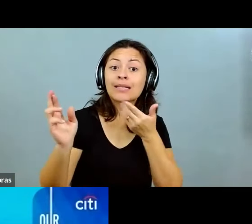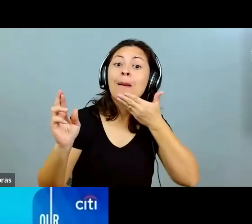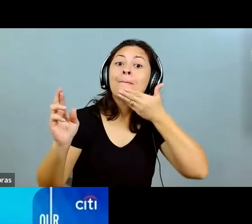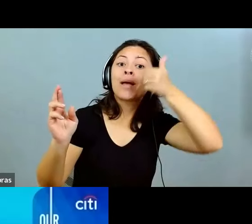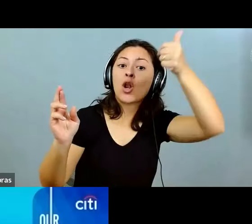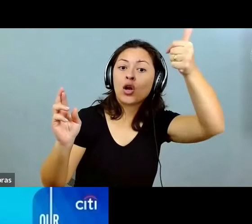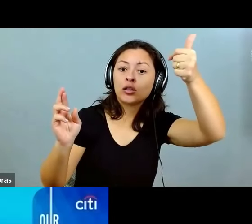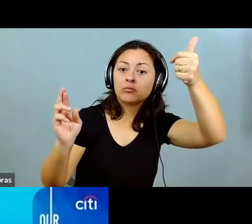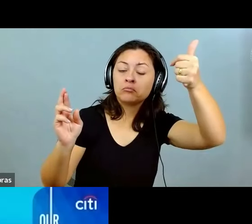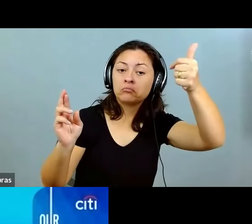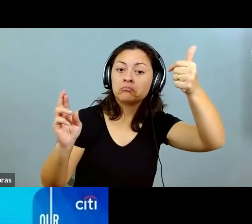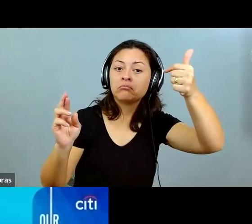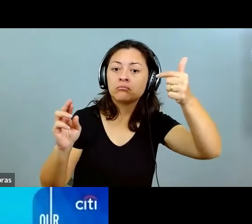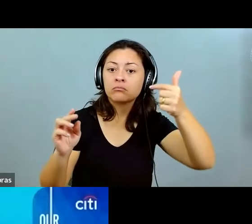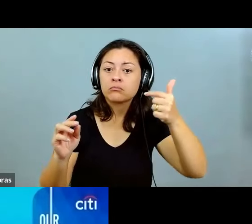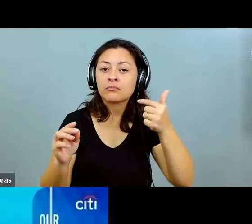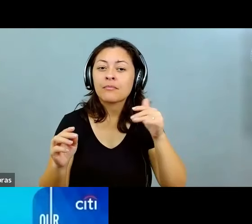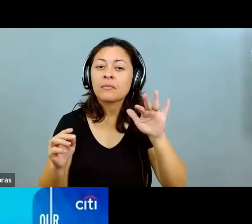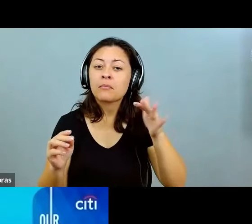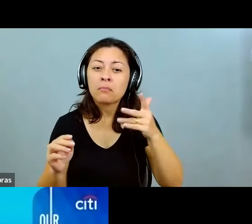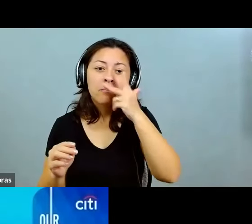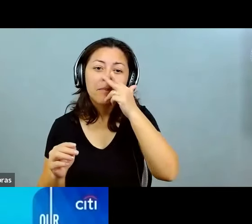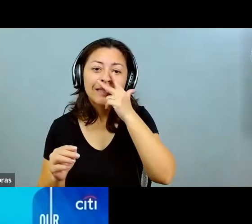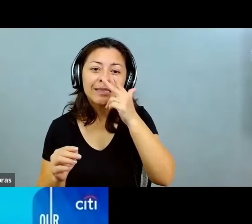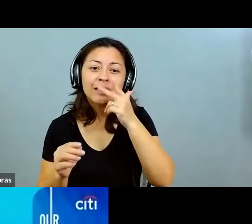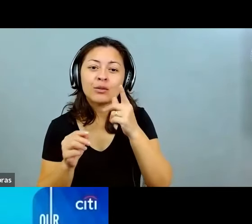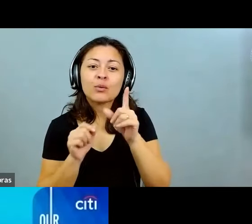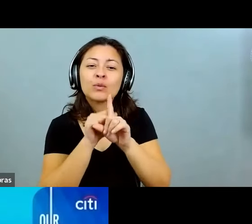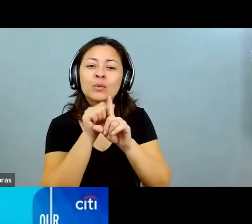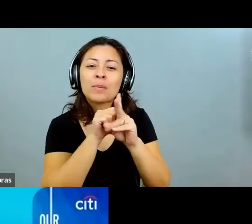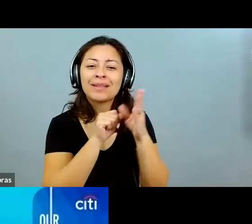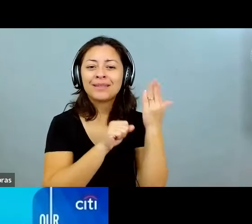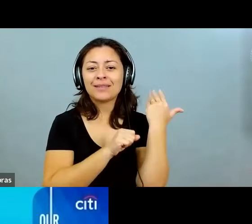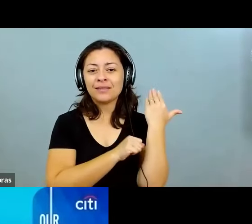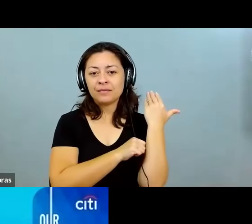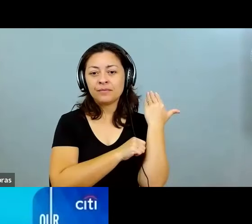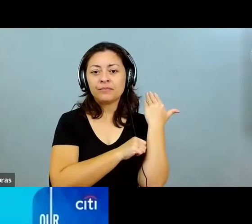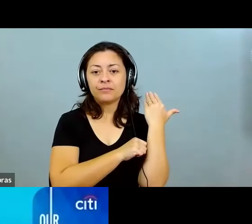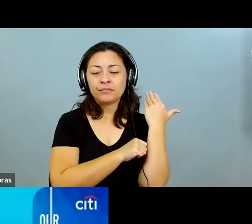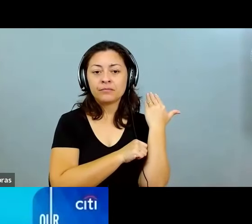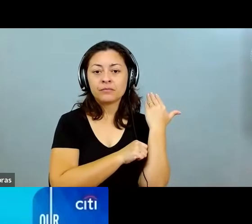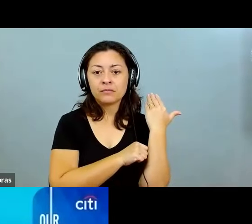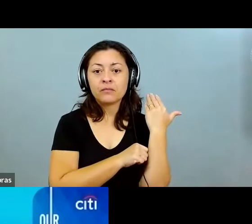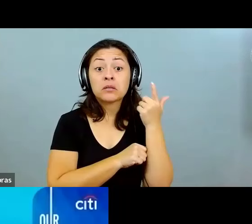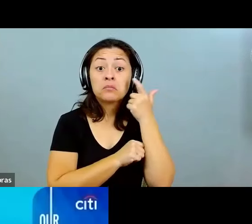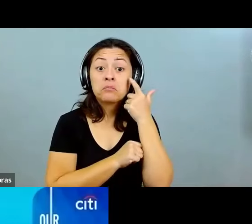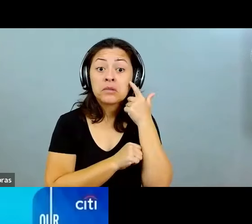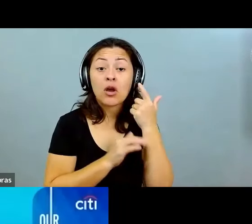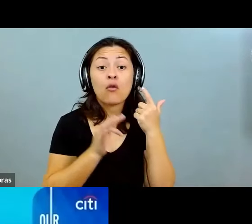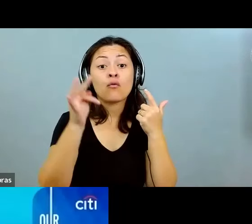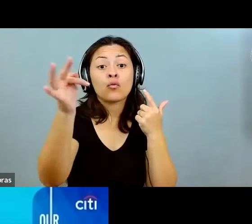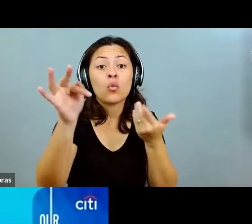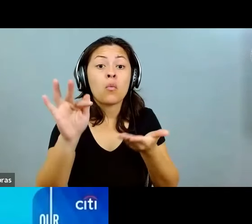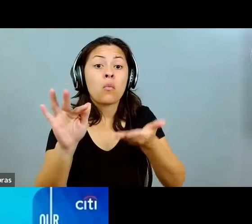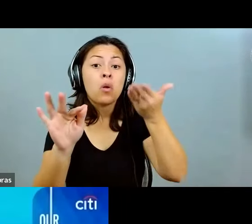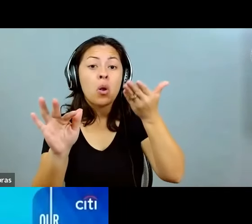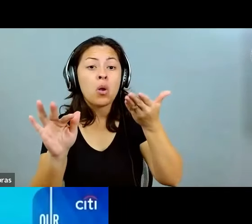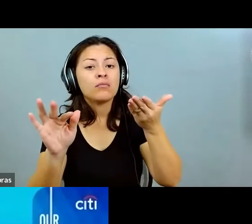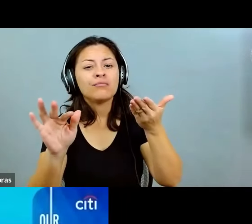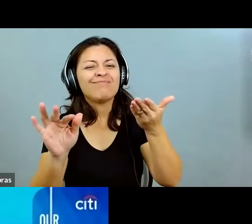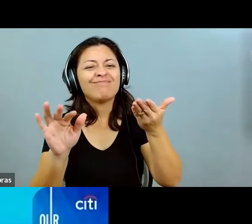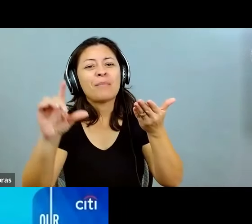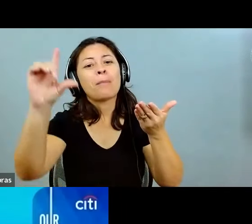vender talvez mais próximo do preço que a gente já vendeu do que do preço e eh futuro hoje preço futuro Hoje ele tá menor do que